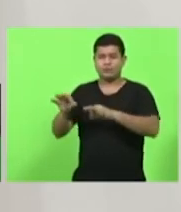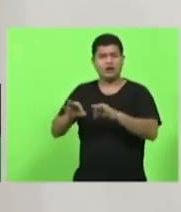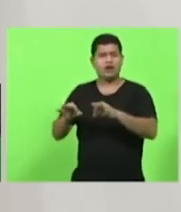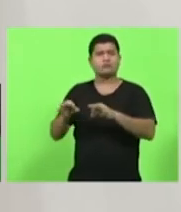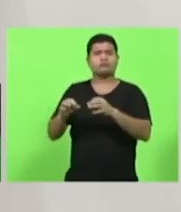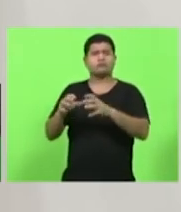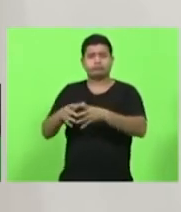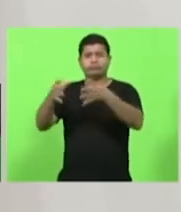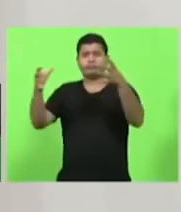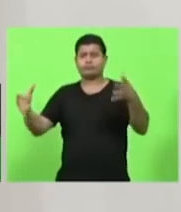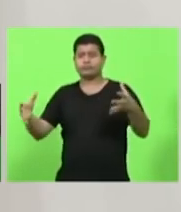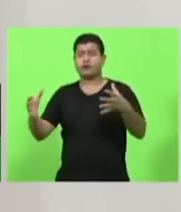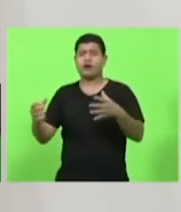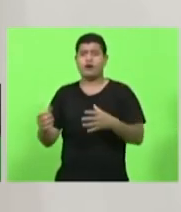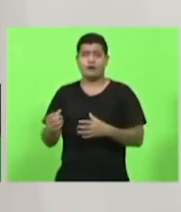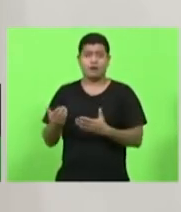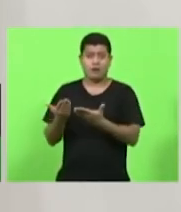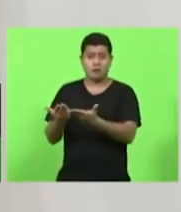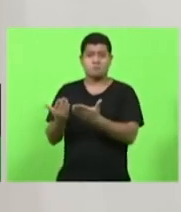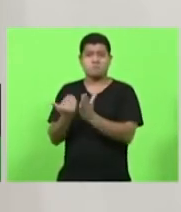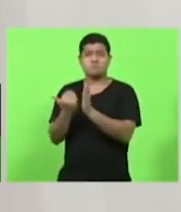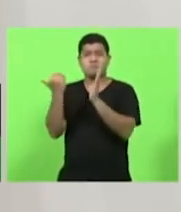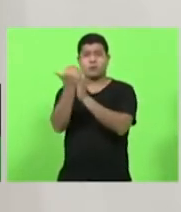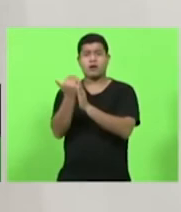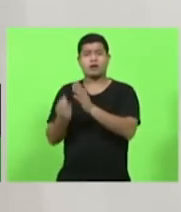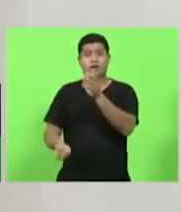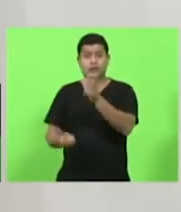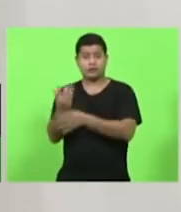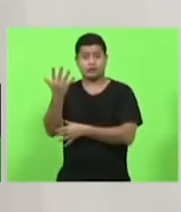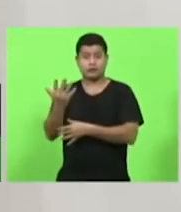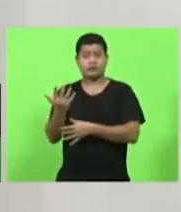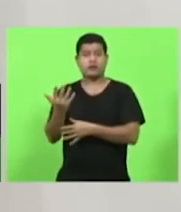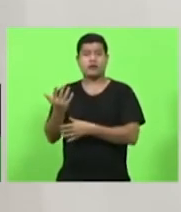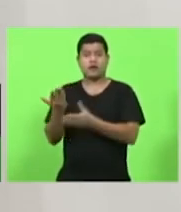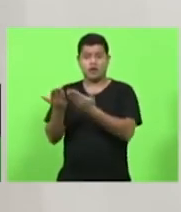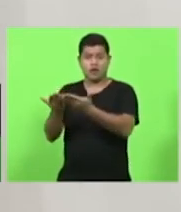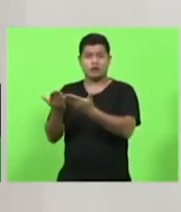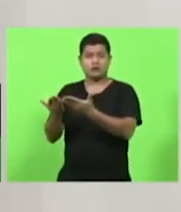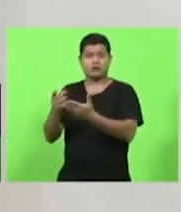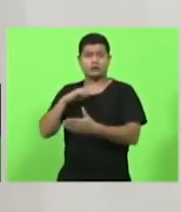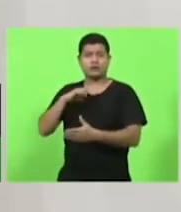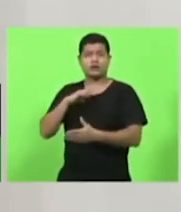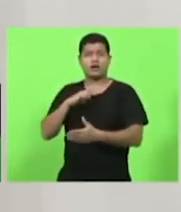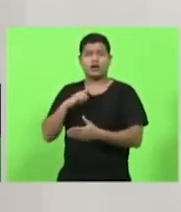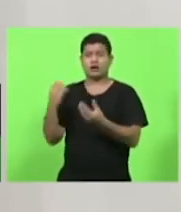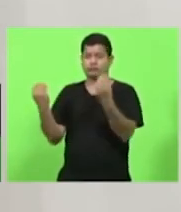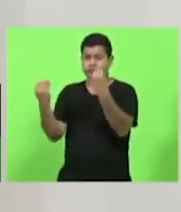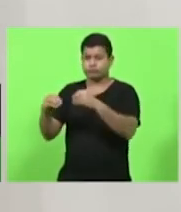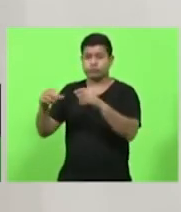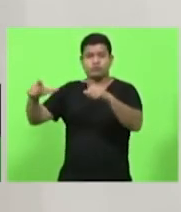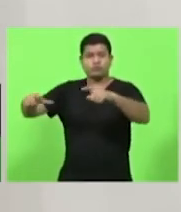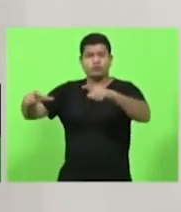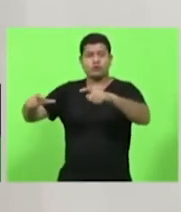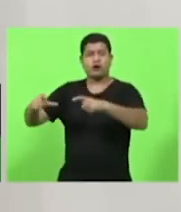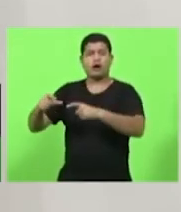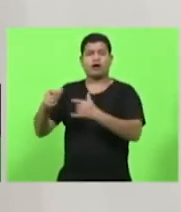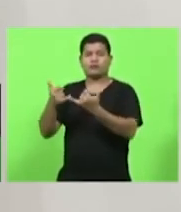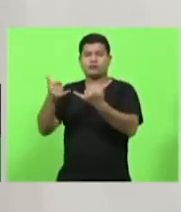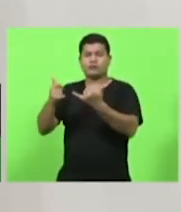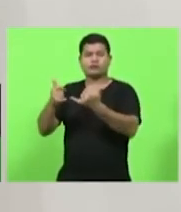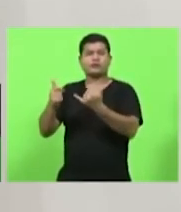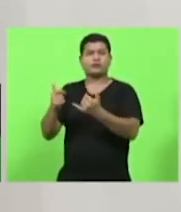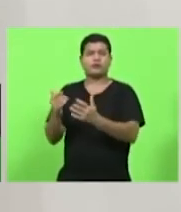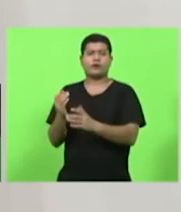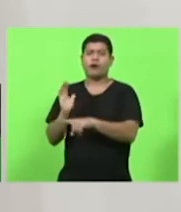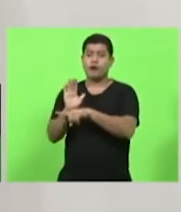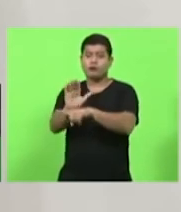o fortalecimento, a criação de uma subestação de energia elétrica no Planalto Norte, e